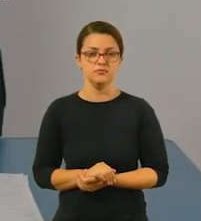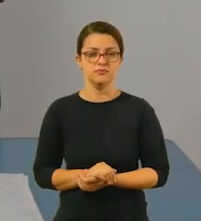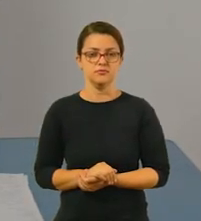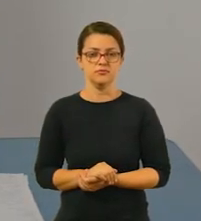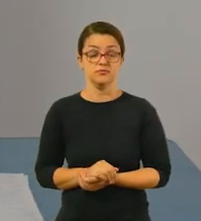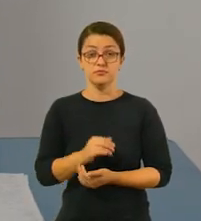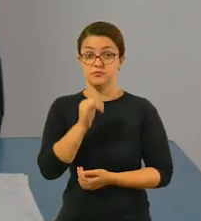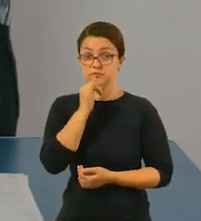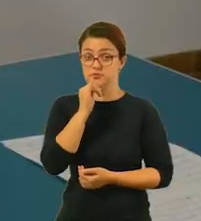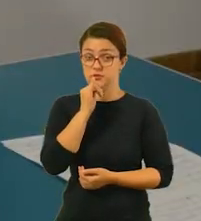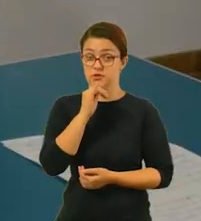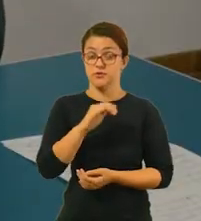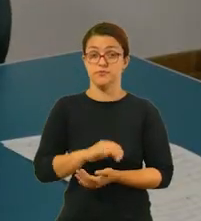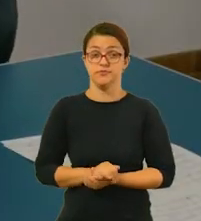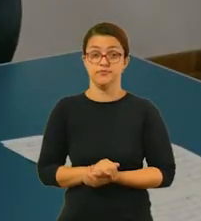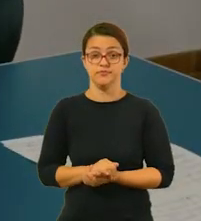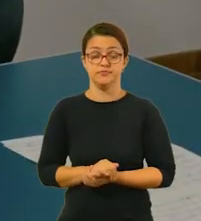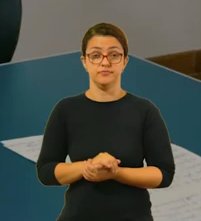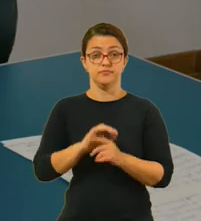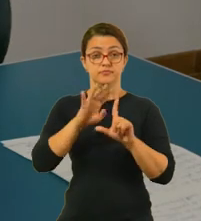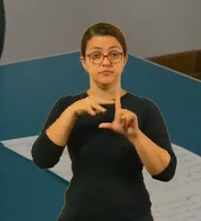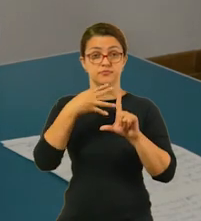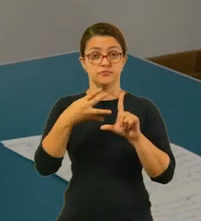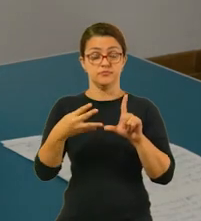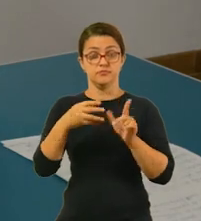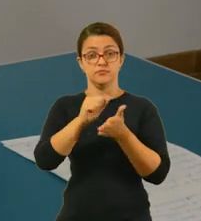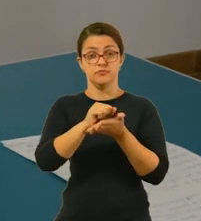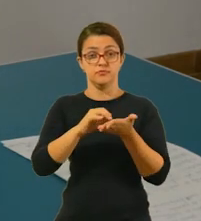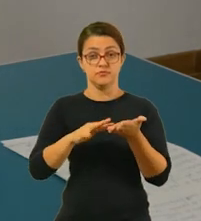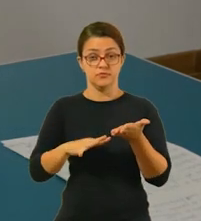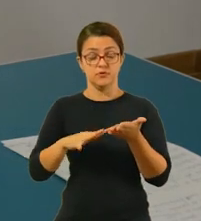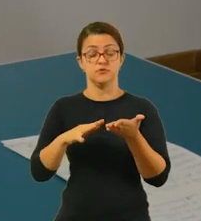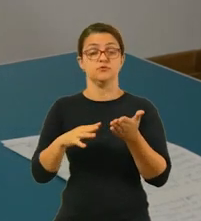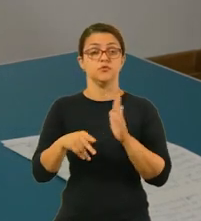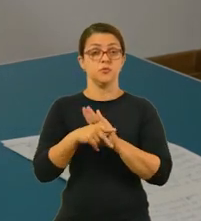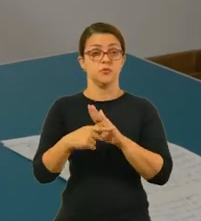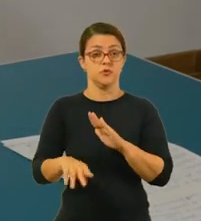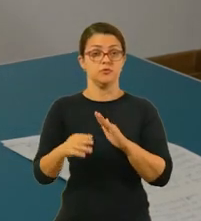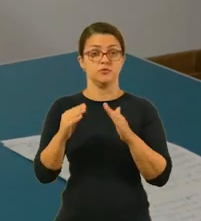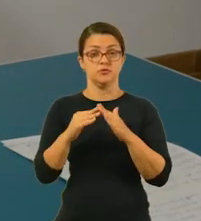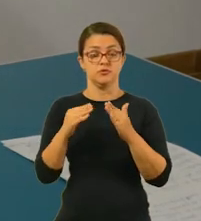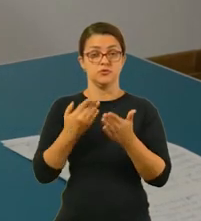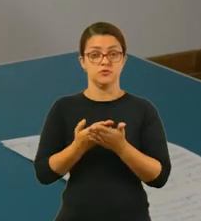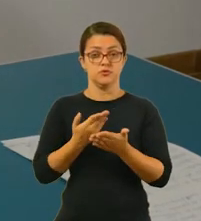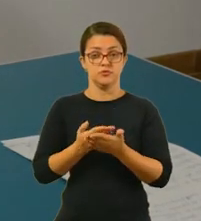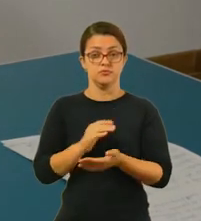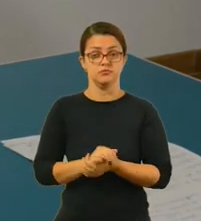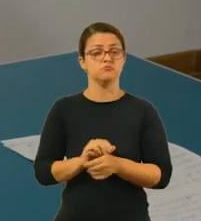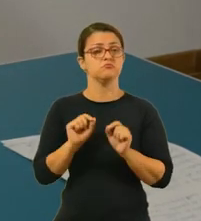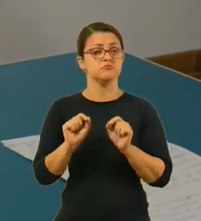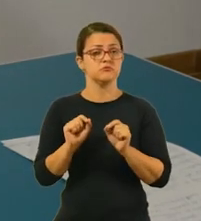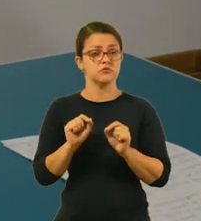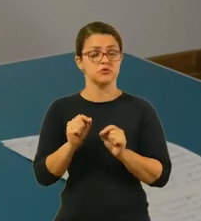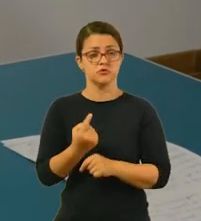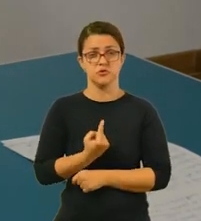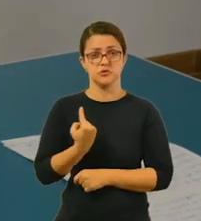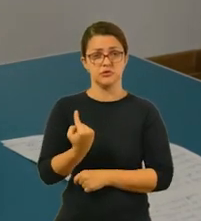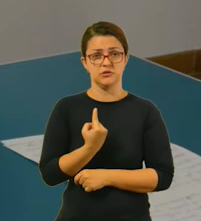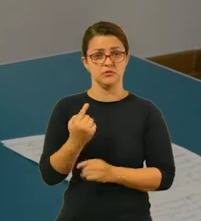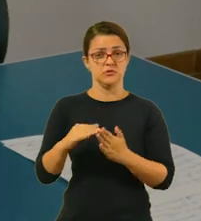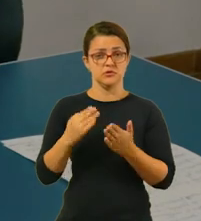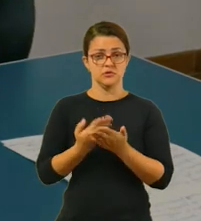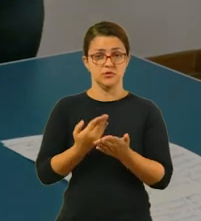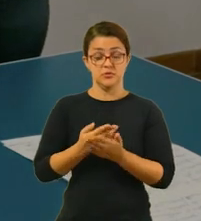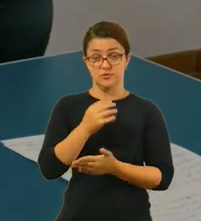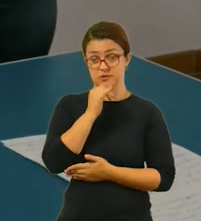exemplo para vocês, eu trouxe aqui uma tabela das atividades da escola, tá? Então, na escola, o que você faz sozinho na escola? Então, por exemplo, você